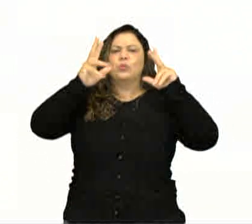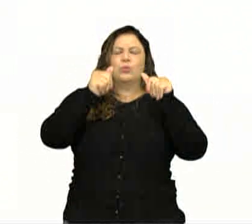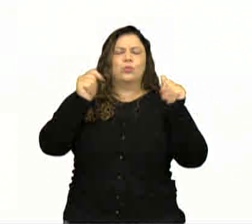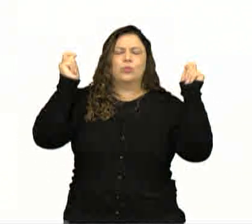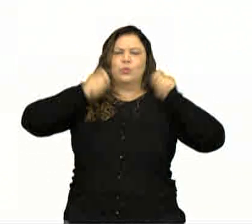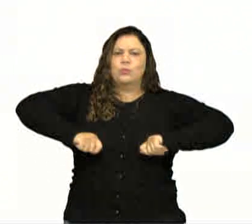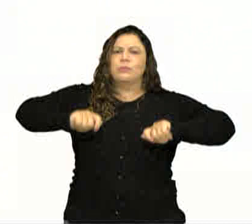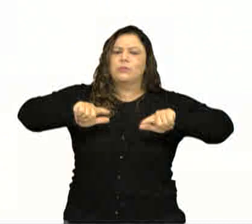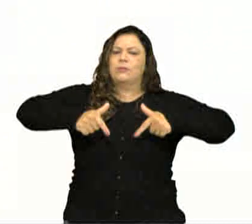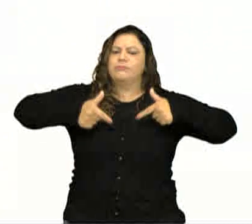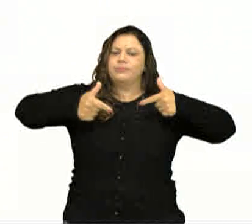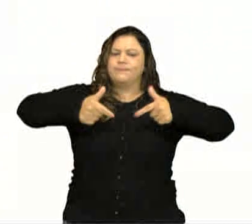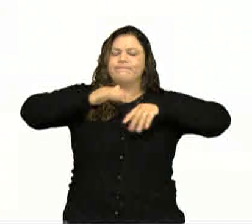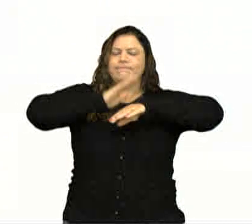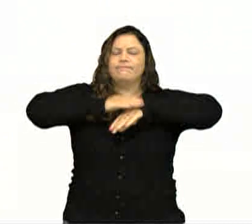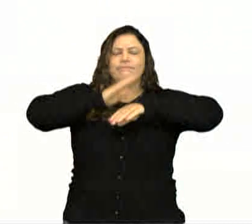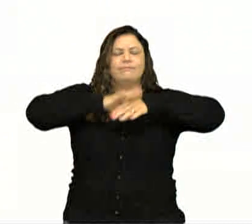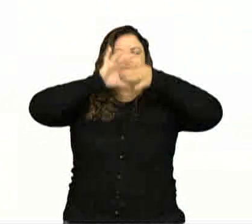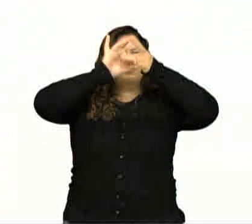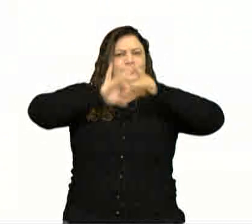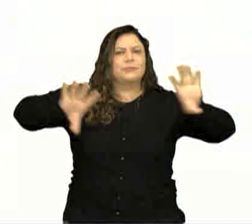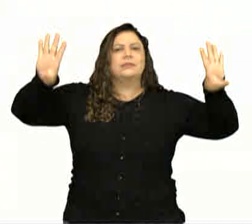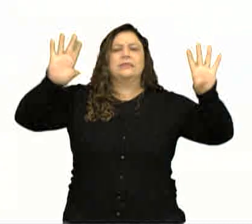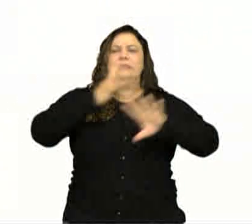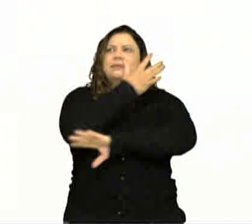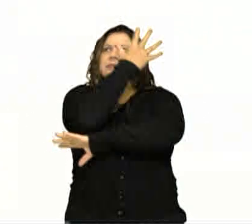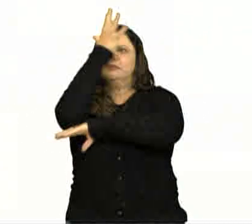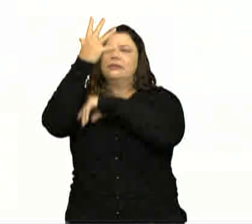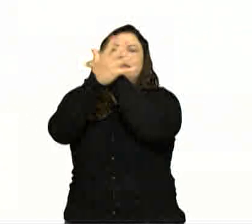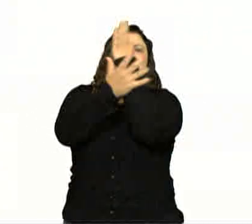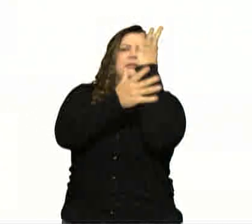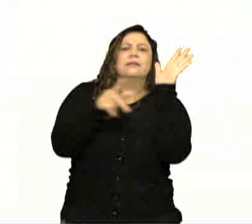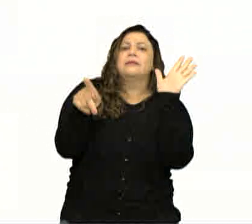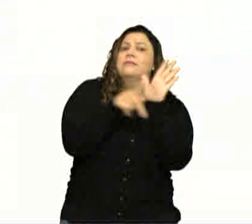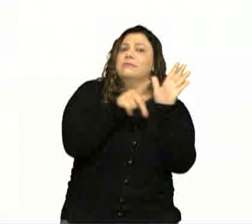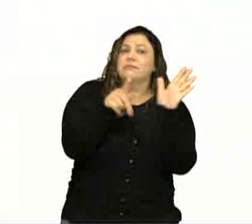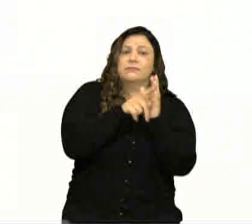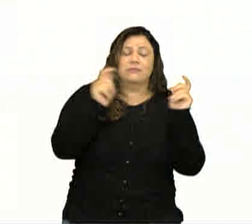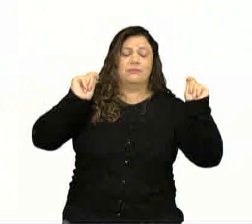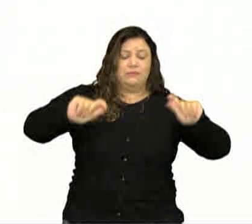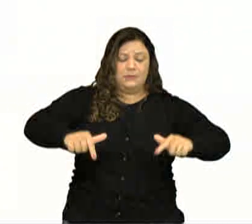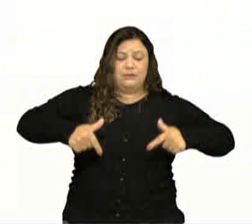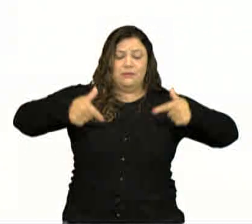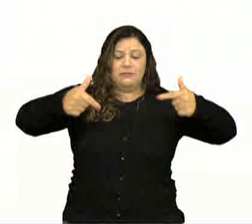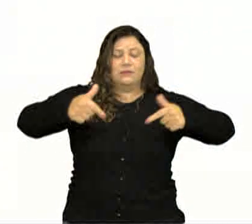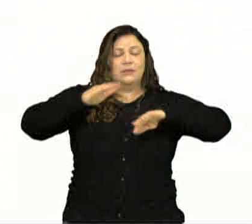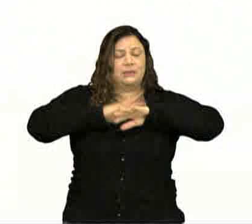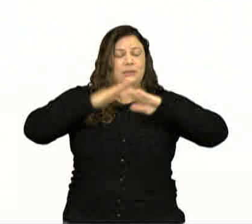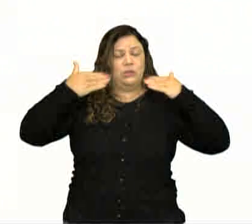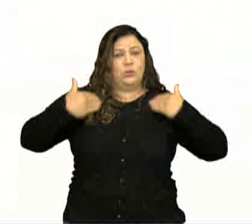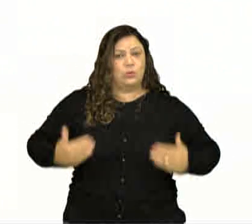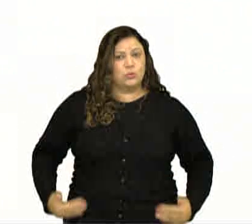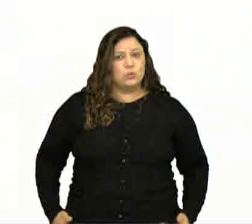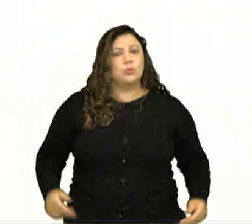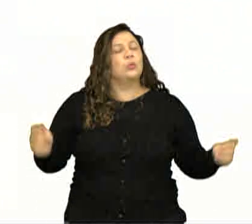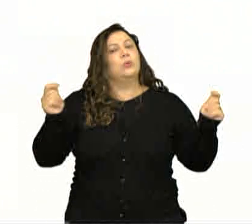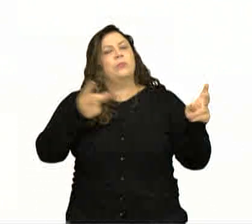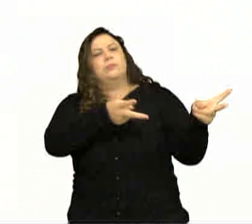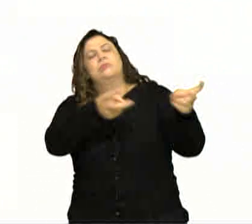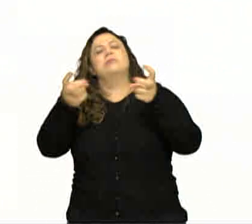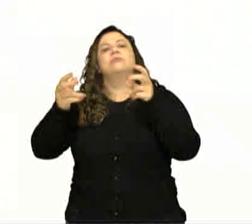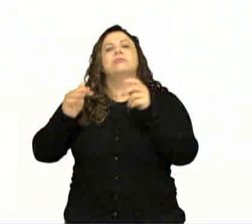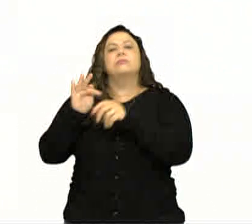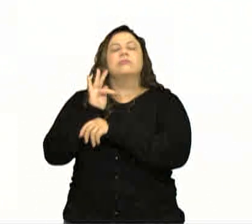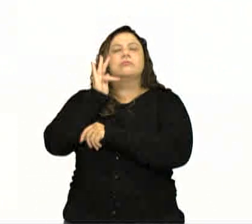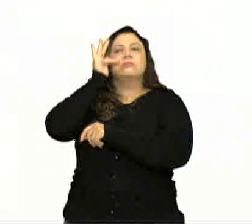livremente age de acordo com a natureza da potência de agir, que está no nosso próprio corpo. Perseverança